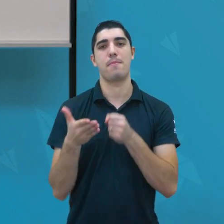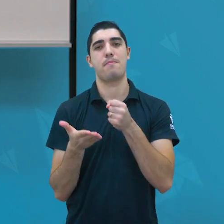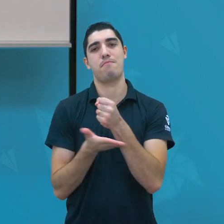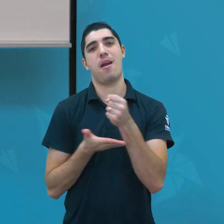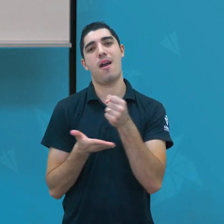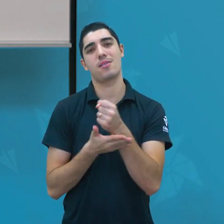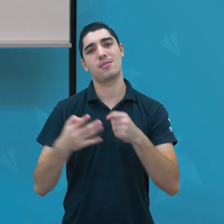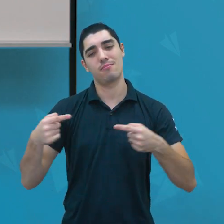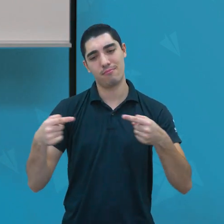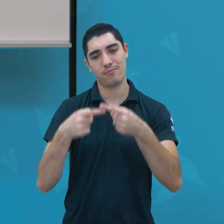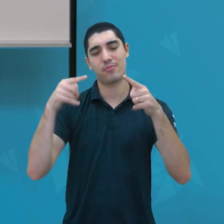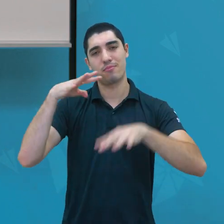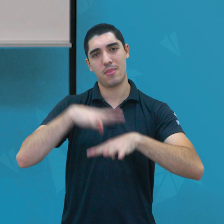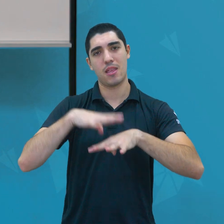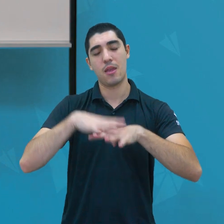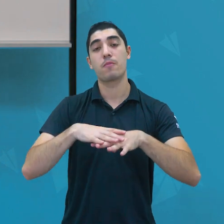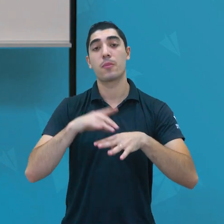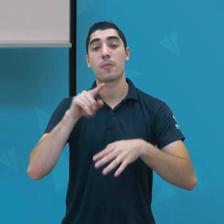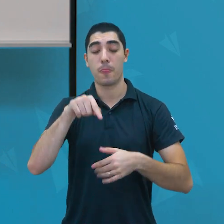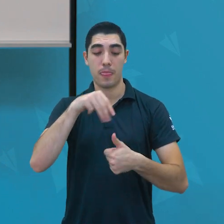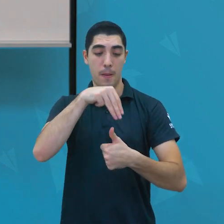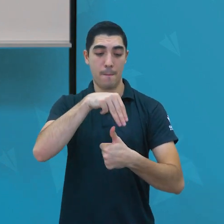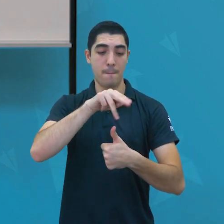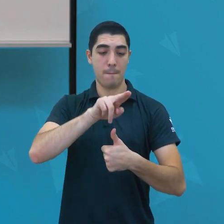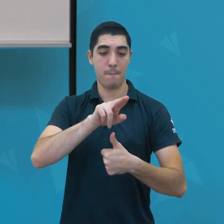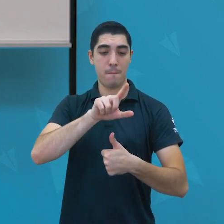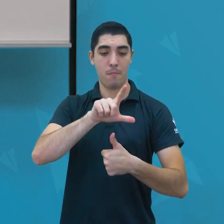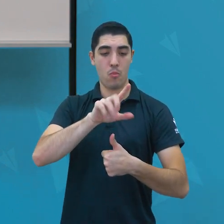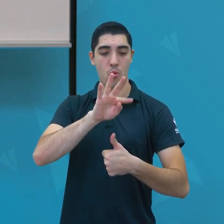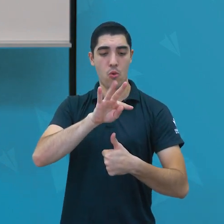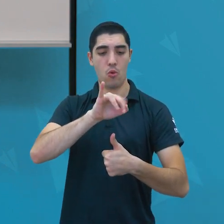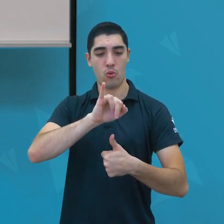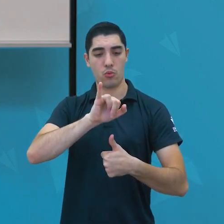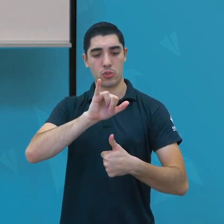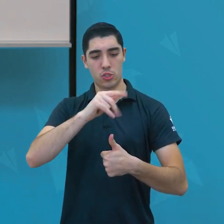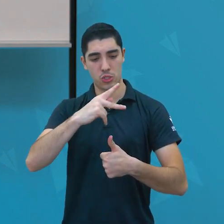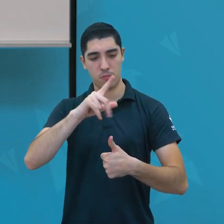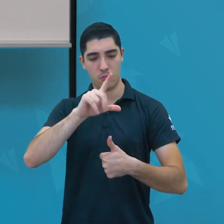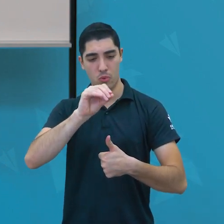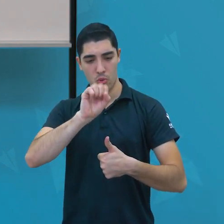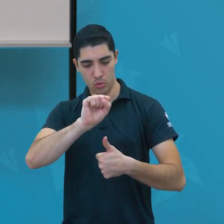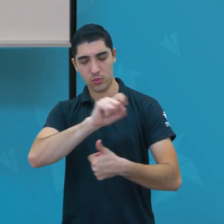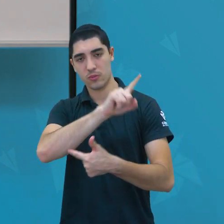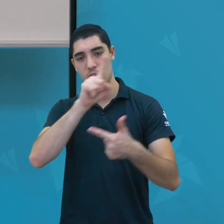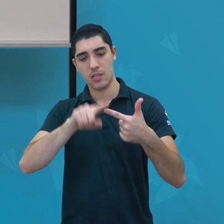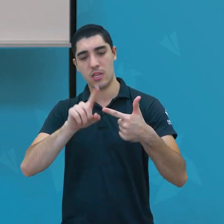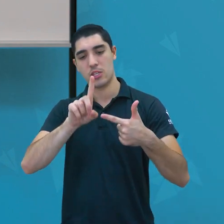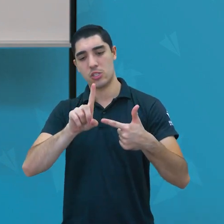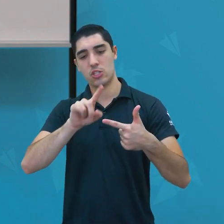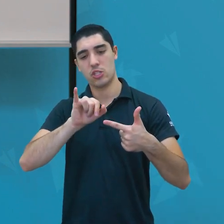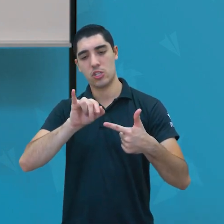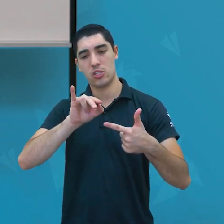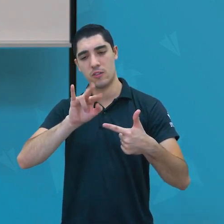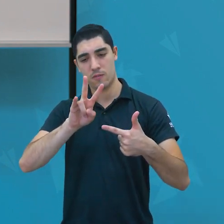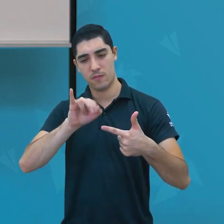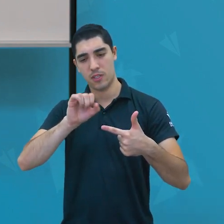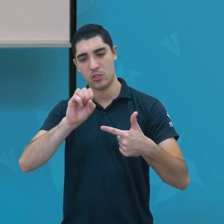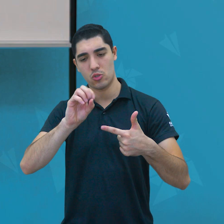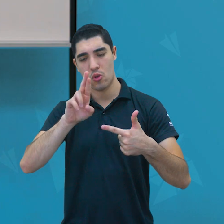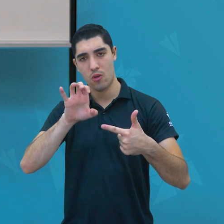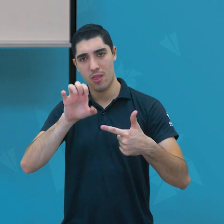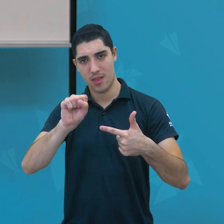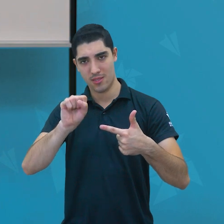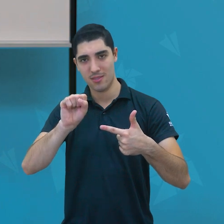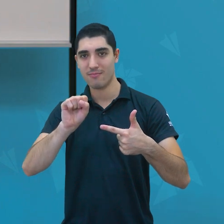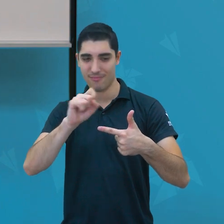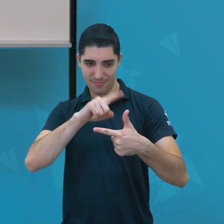bases da matemática, múltiplos e divisores, e com isso os critérios de divisibilidade. Bem, dividindo